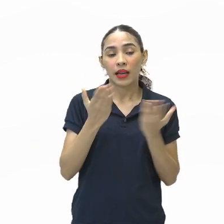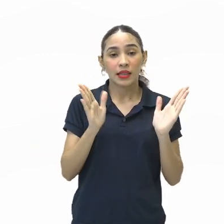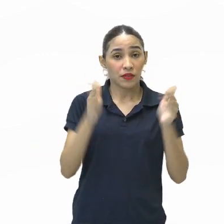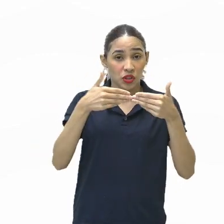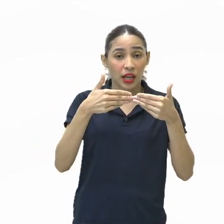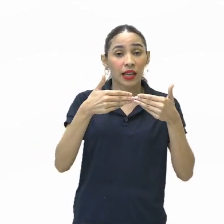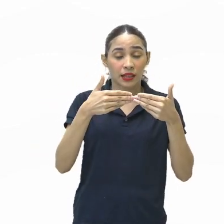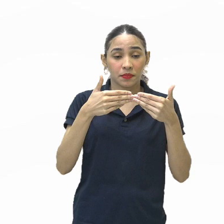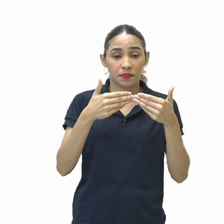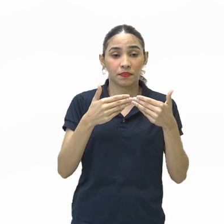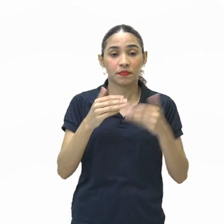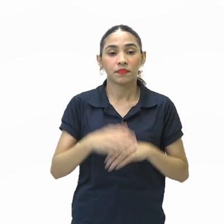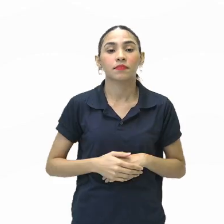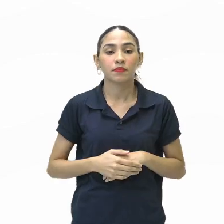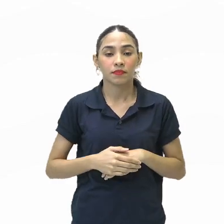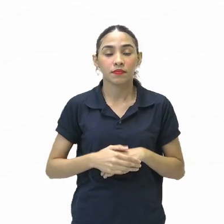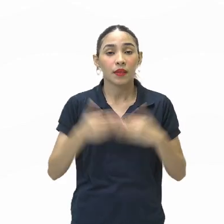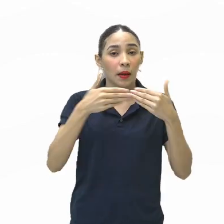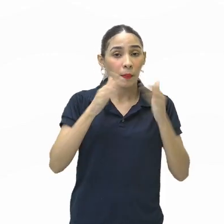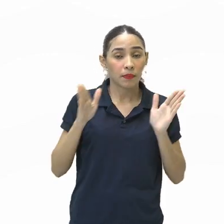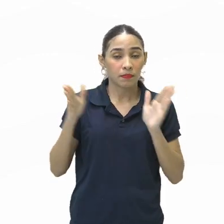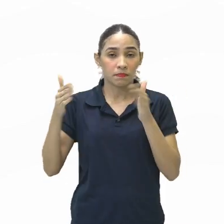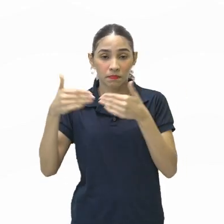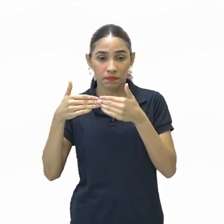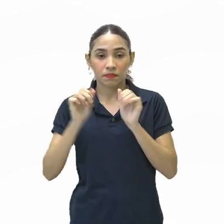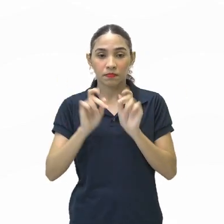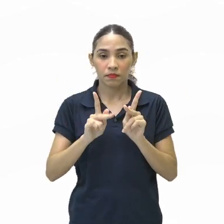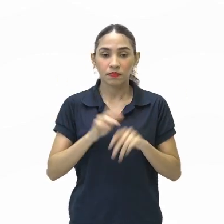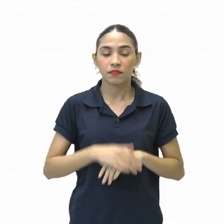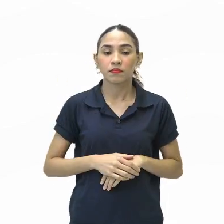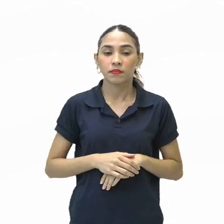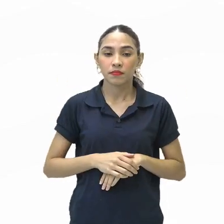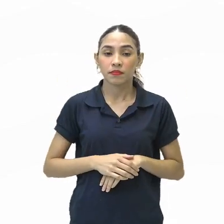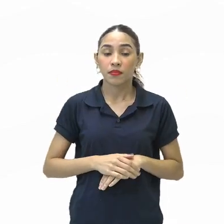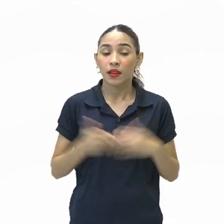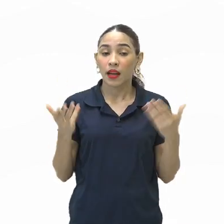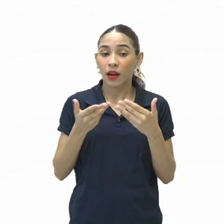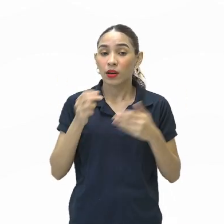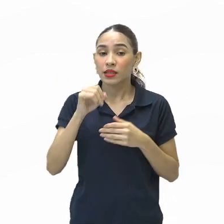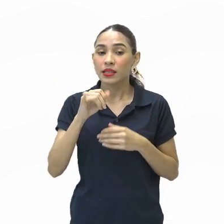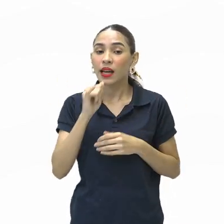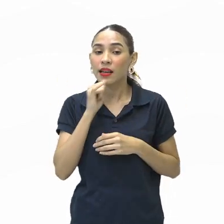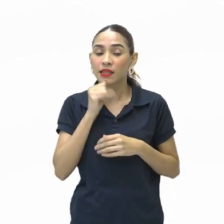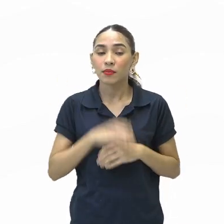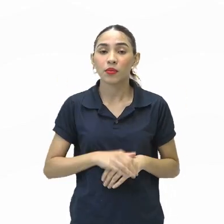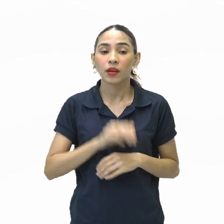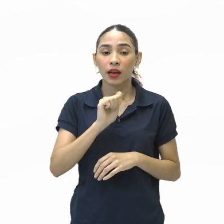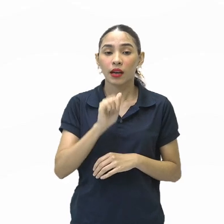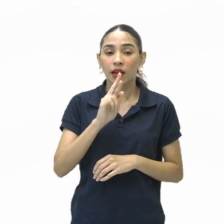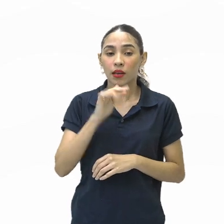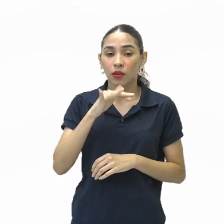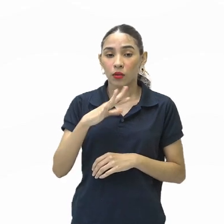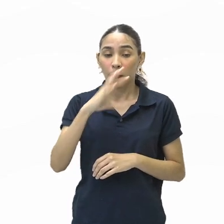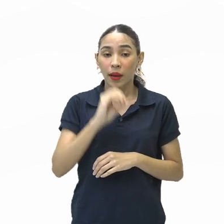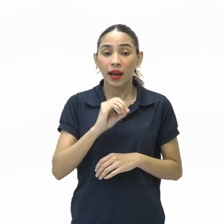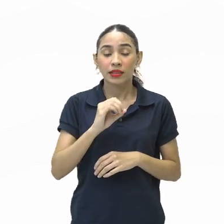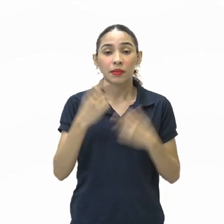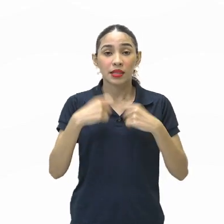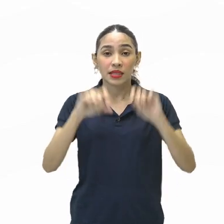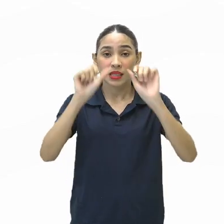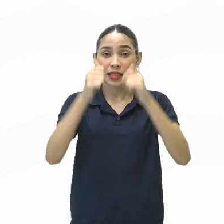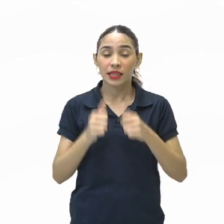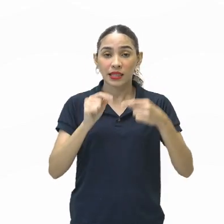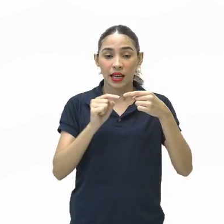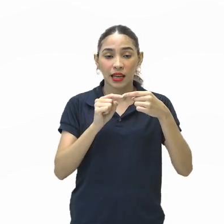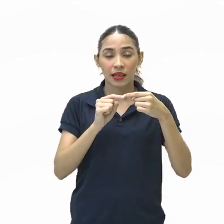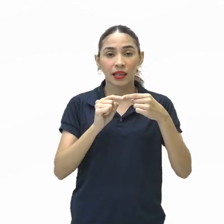ciclo, a gente vai falar homocíclica ou heterocíclica. Agora, se a cadeia for aromática, a gente vai analisar o núcleo, né,